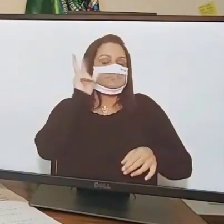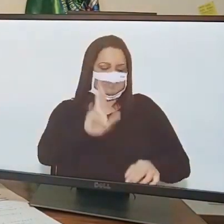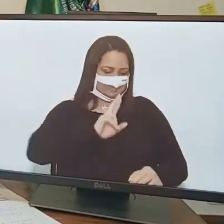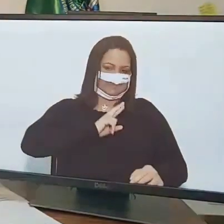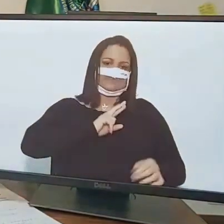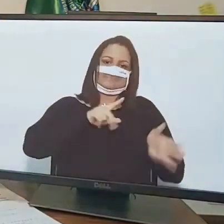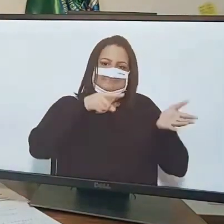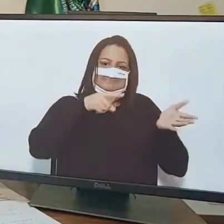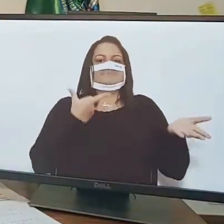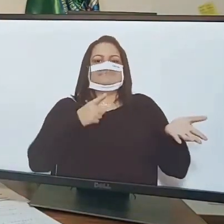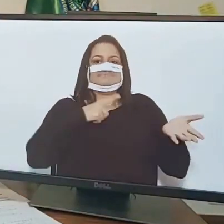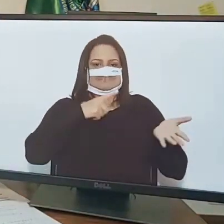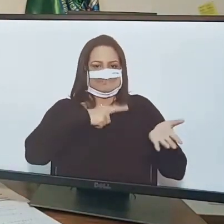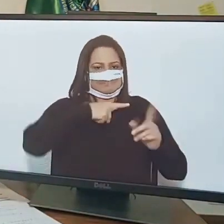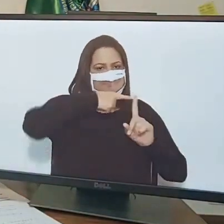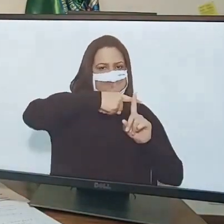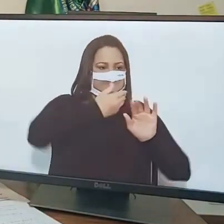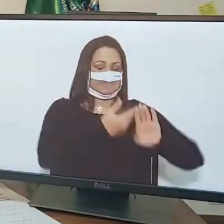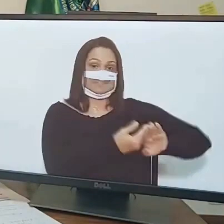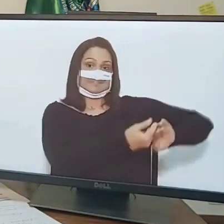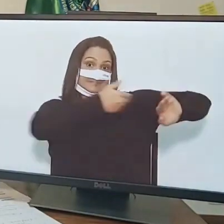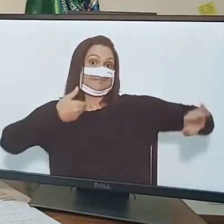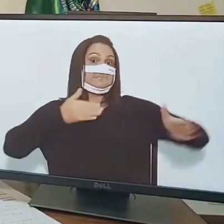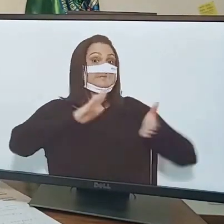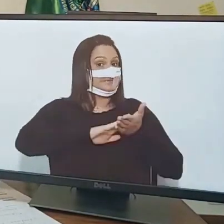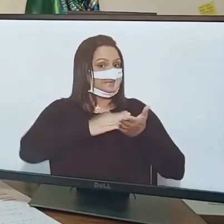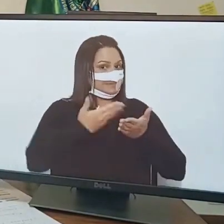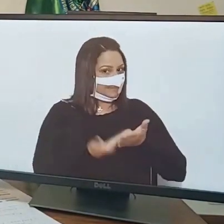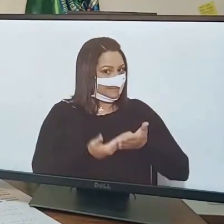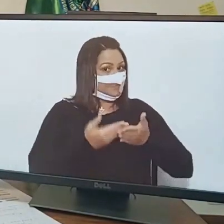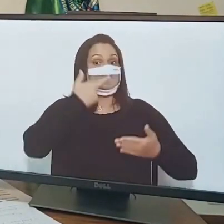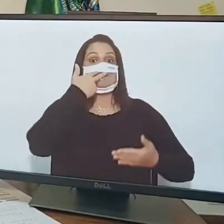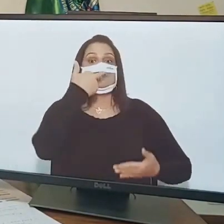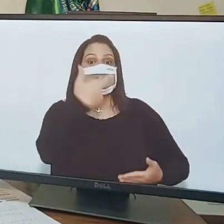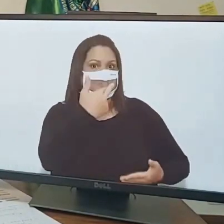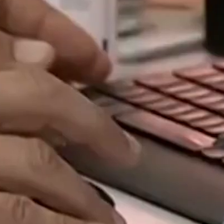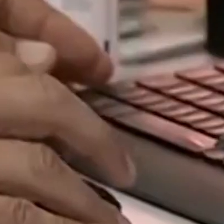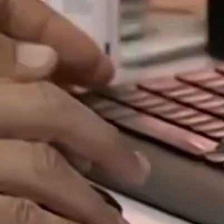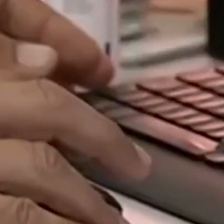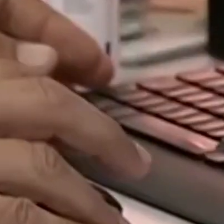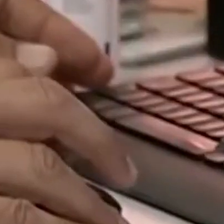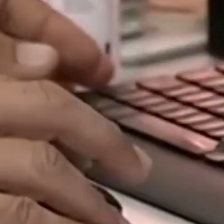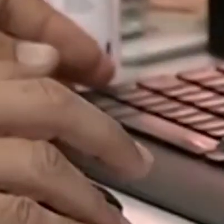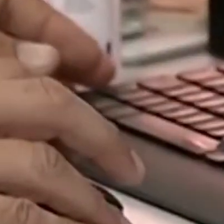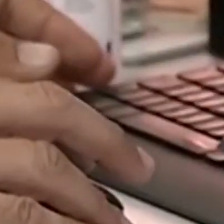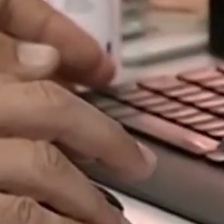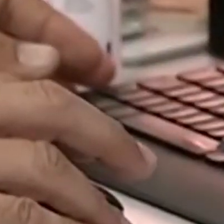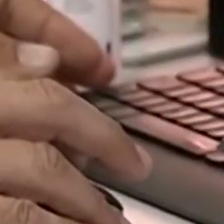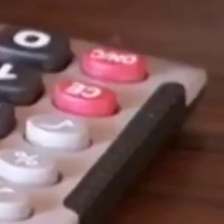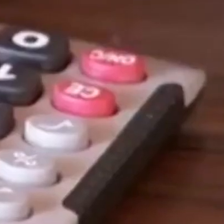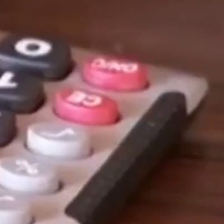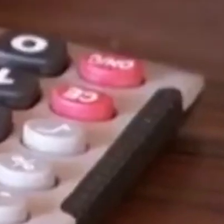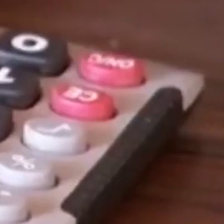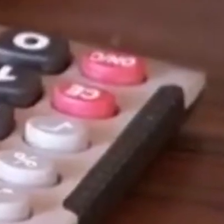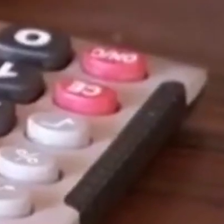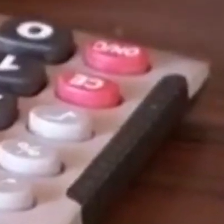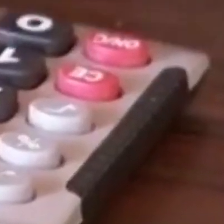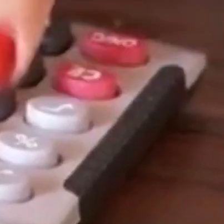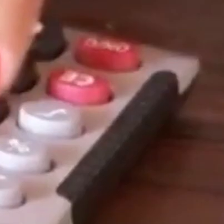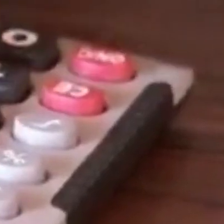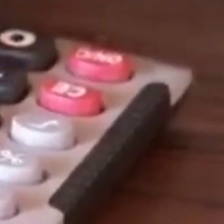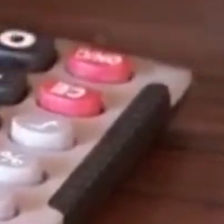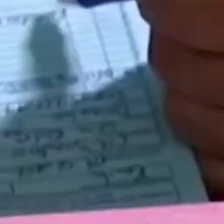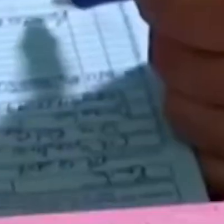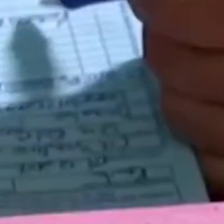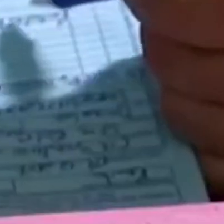ao Congresso, o presidente Bolsonaro pediu urgência para a tramitação. Já o projeto de lei tem 61 páginas.